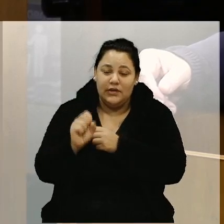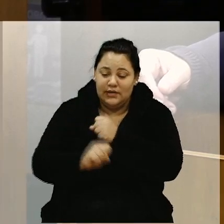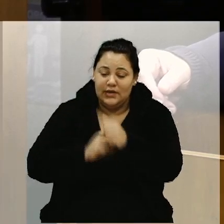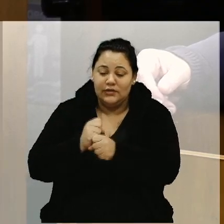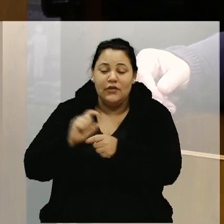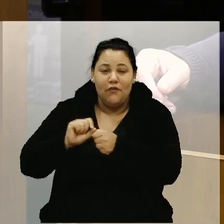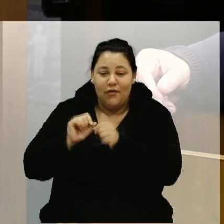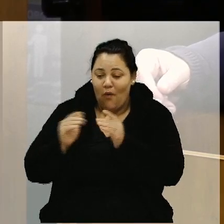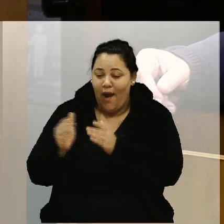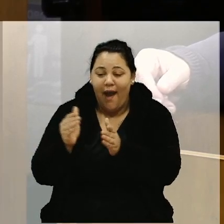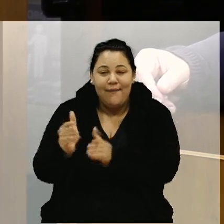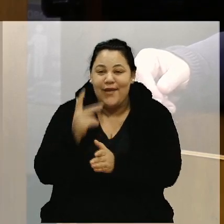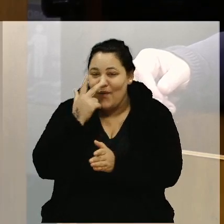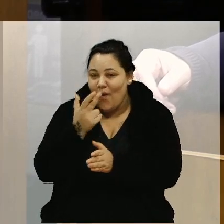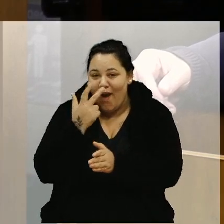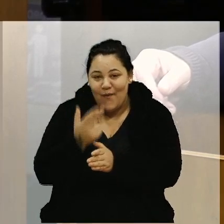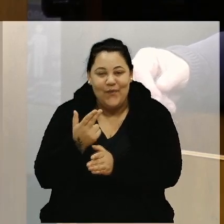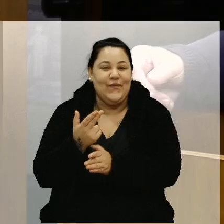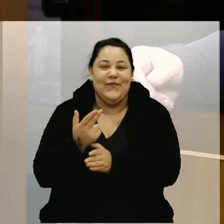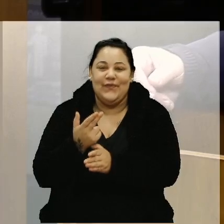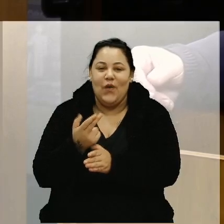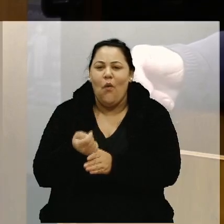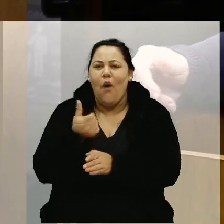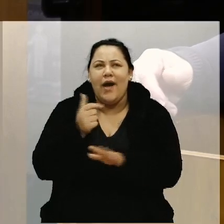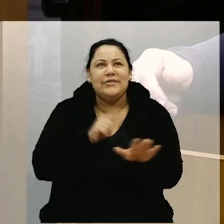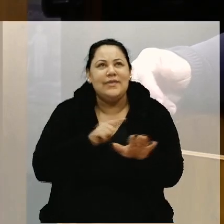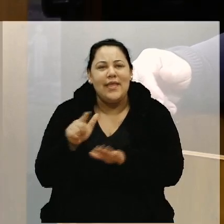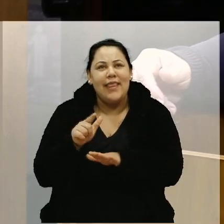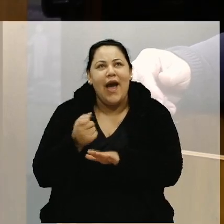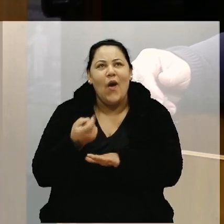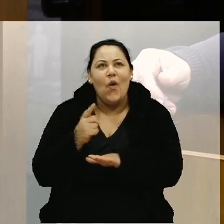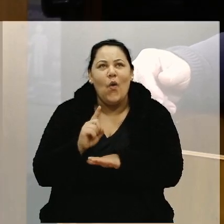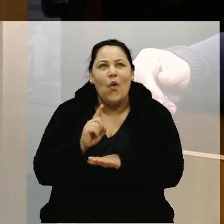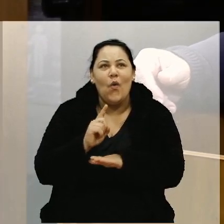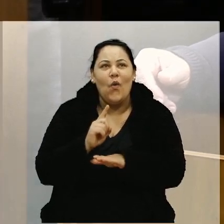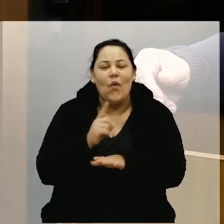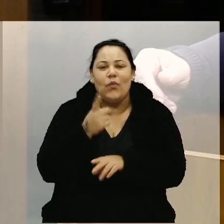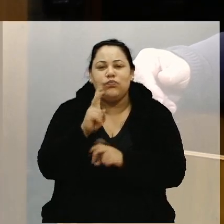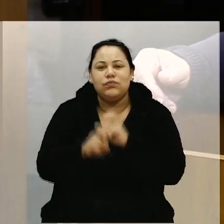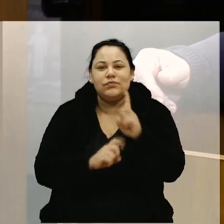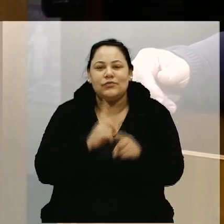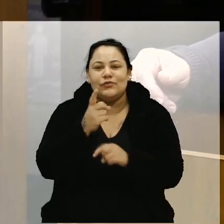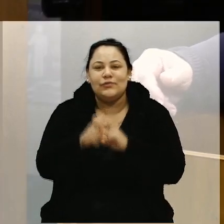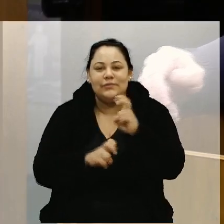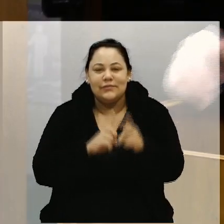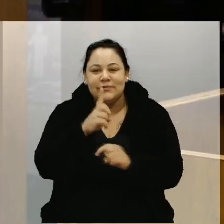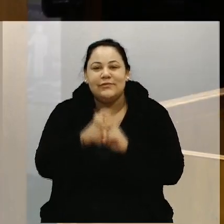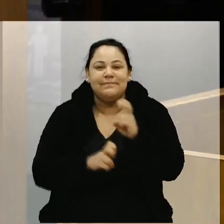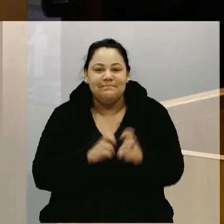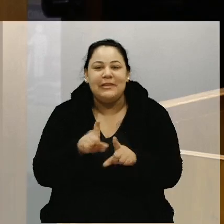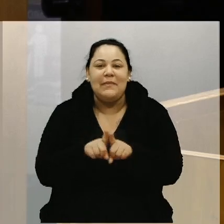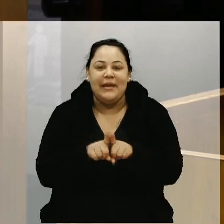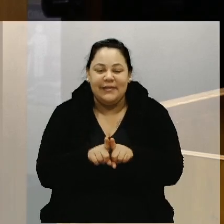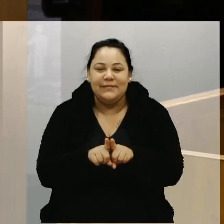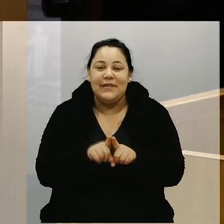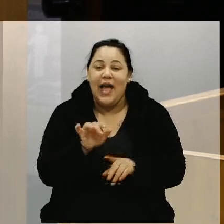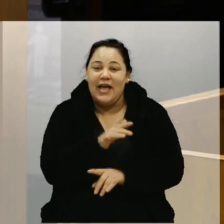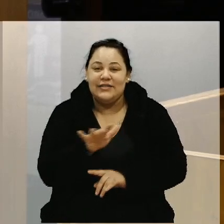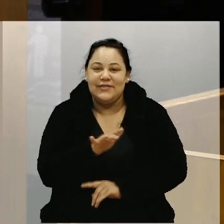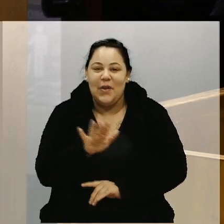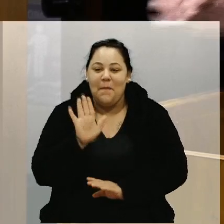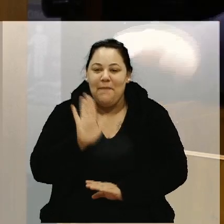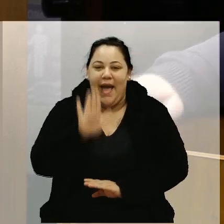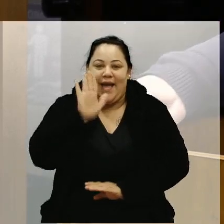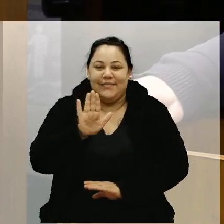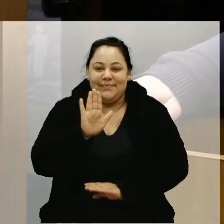trajeto quase que semanal ou quinzenal, passando por ali. Às vezes só dando aquela buzinadinha